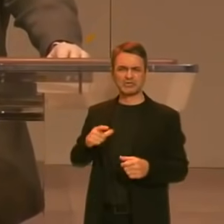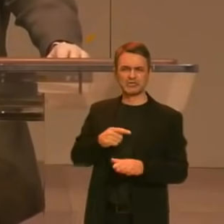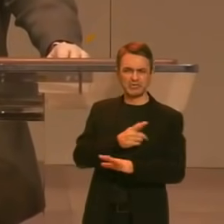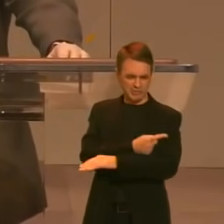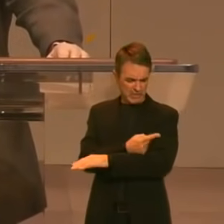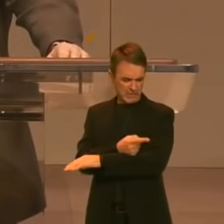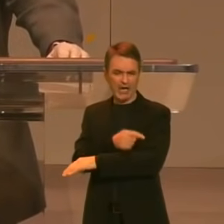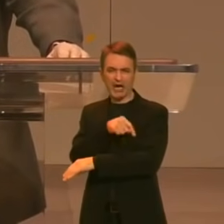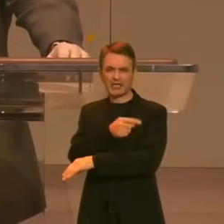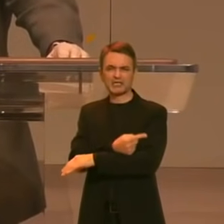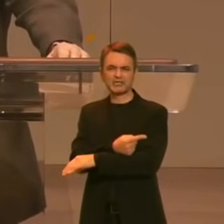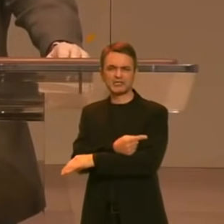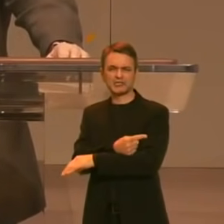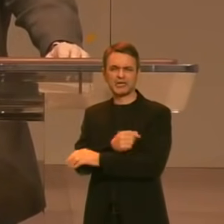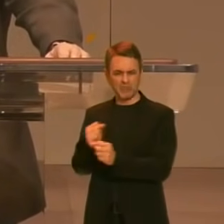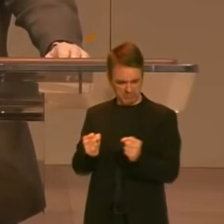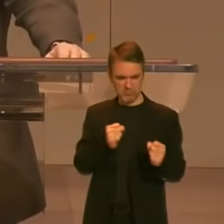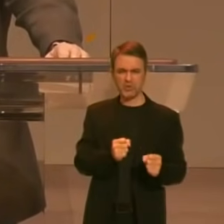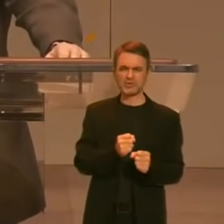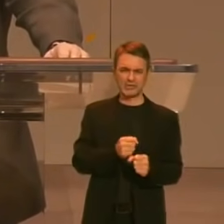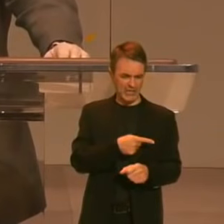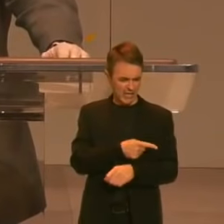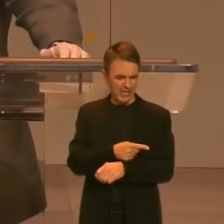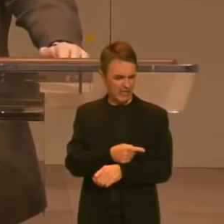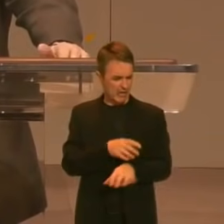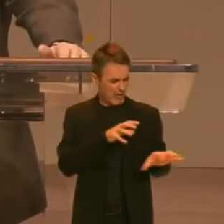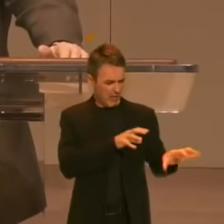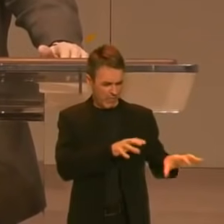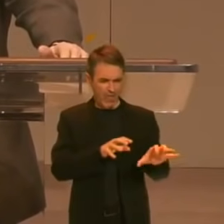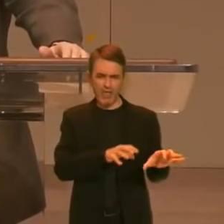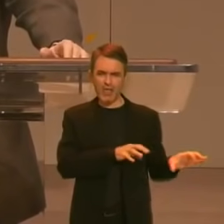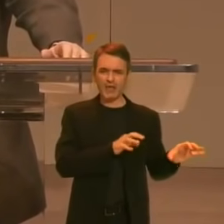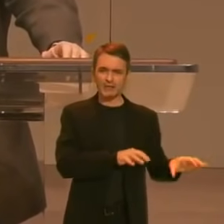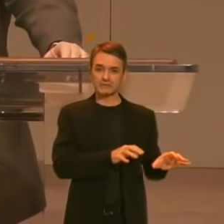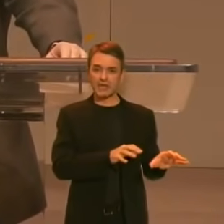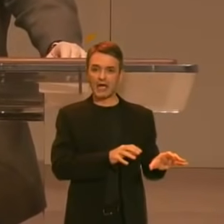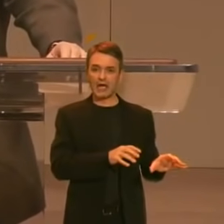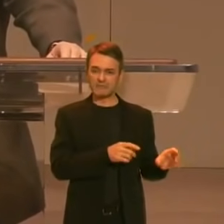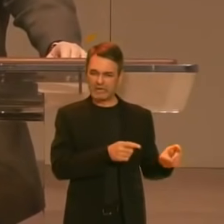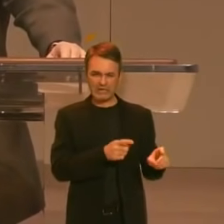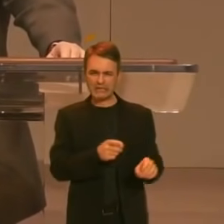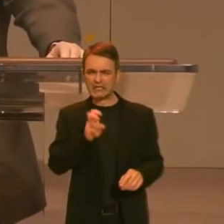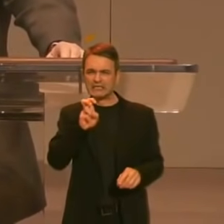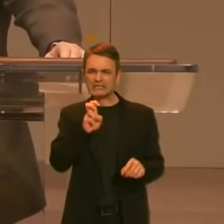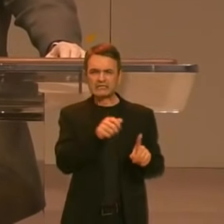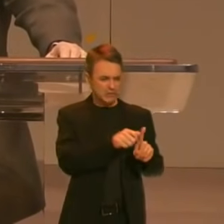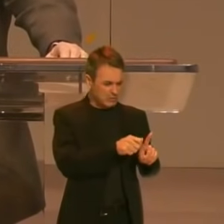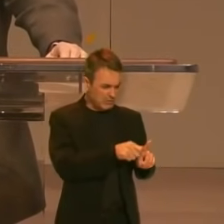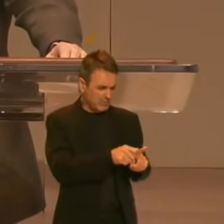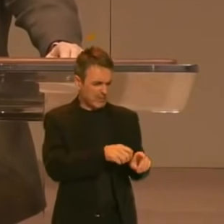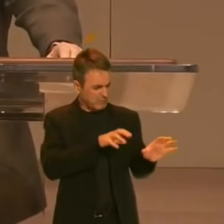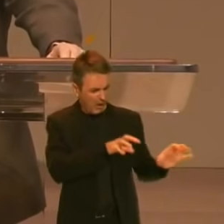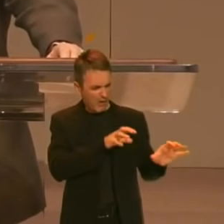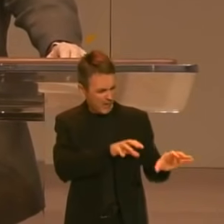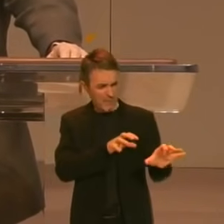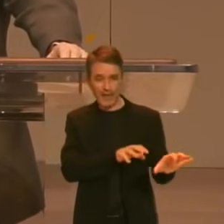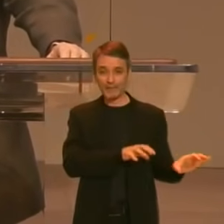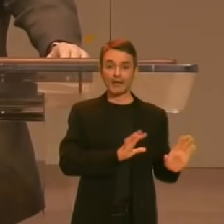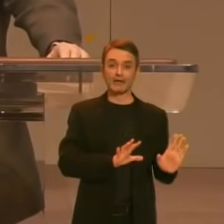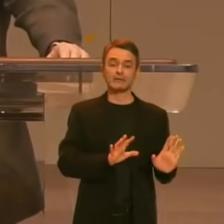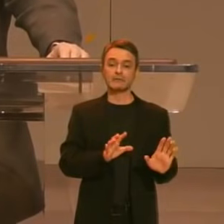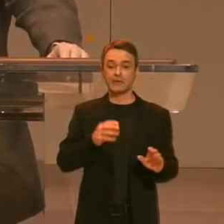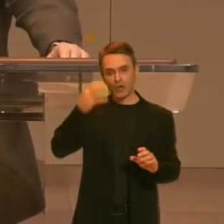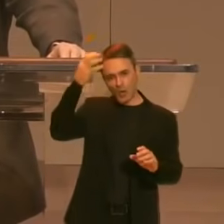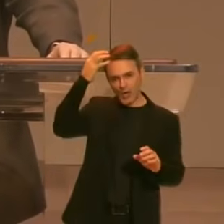tinham poder para causar tormento aos homens durante 5 meses. Tinham um rei sobre eles,